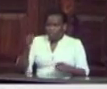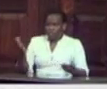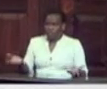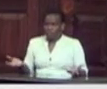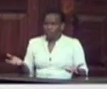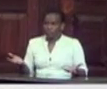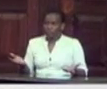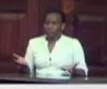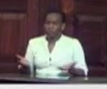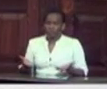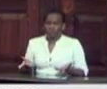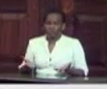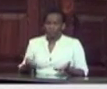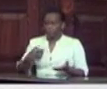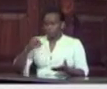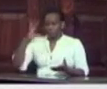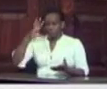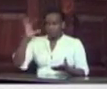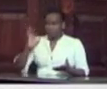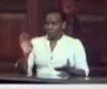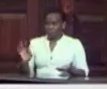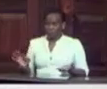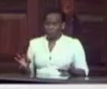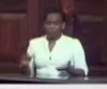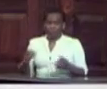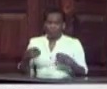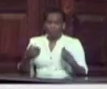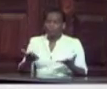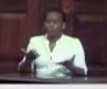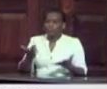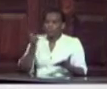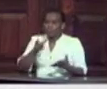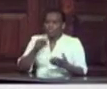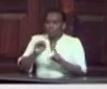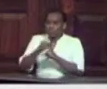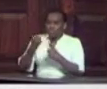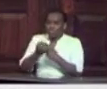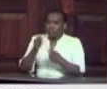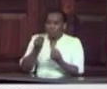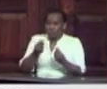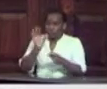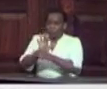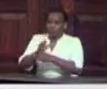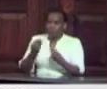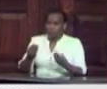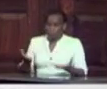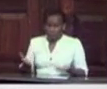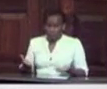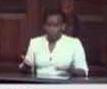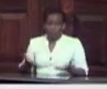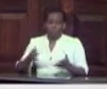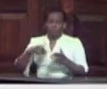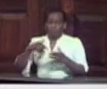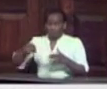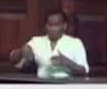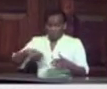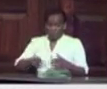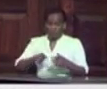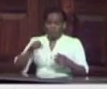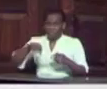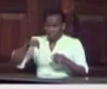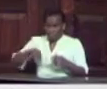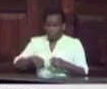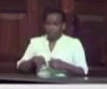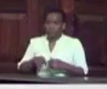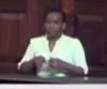8,00? Eu não consigo entender qual é o alcance social dessa medida. E quando nós fazemos